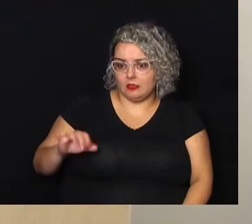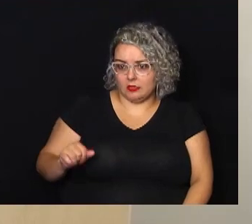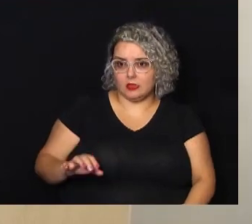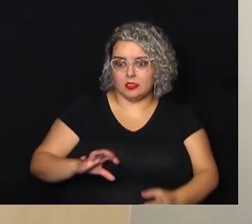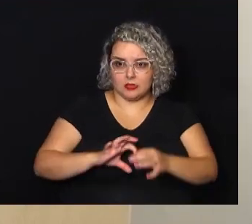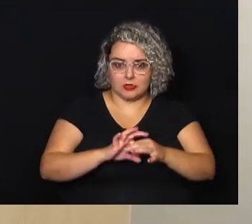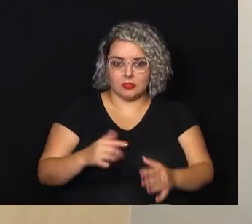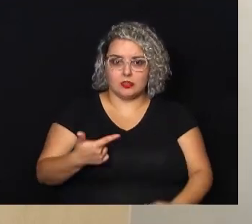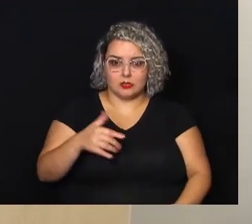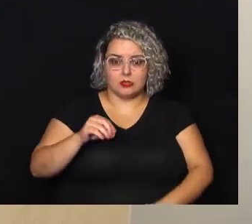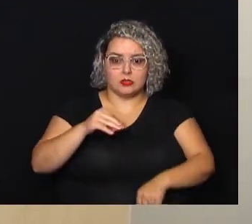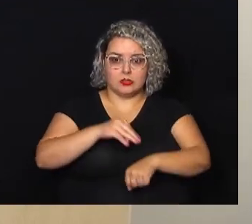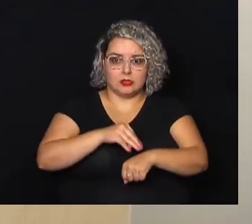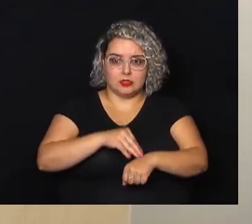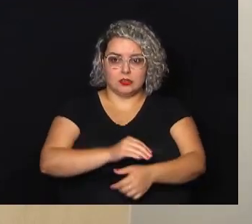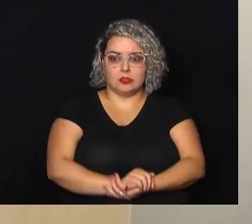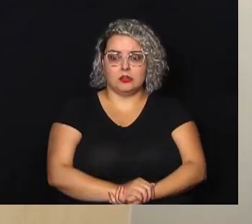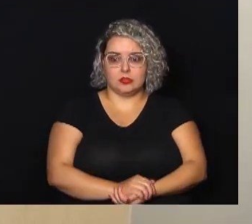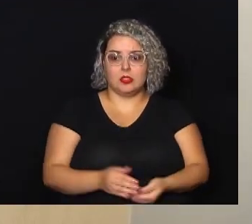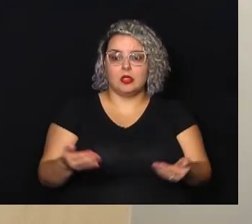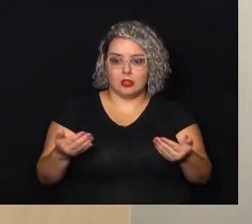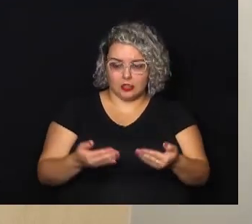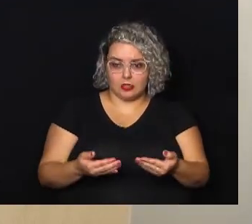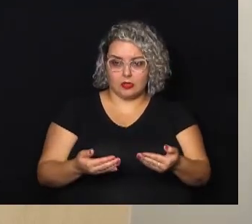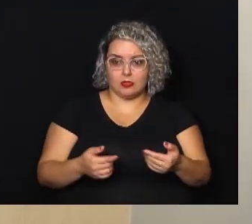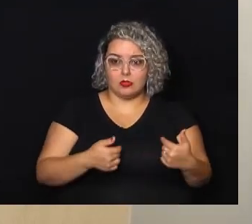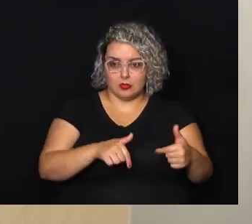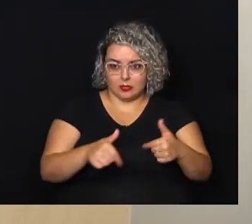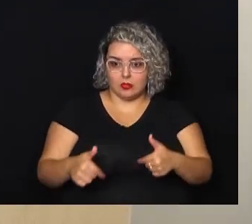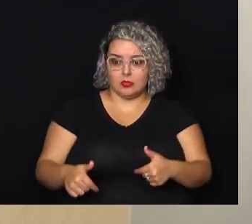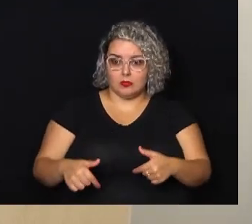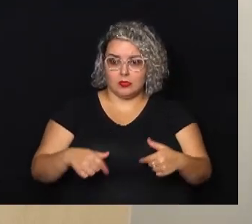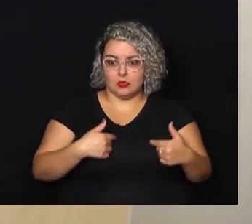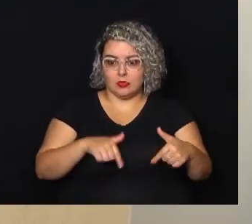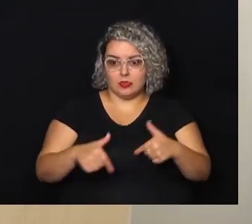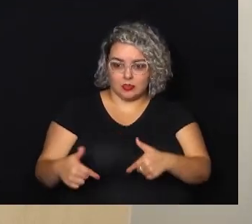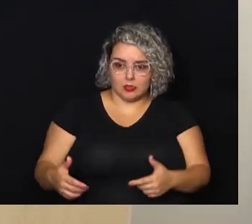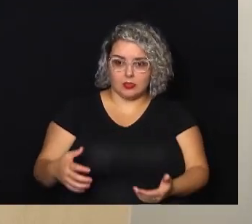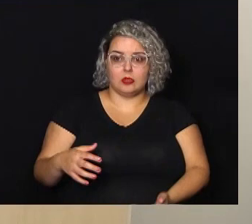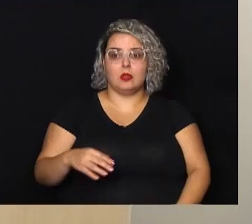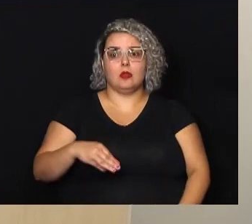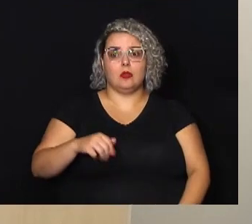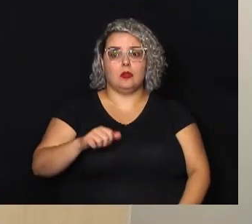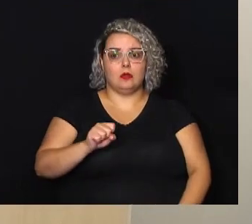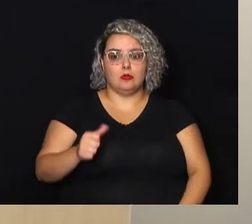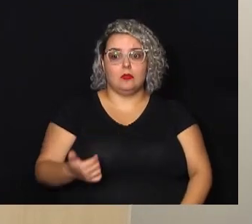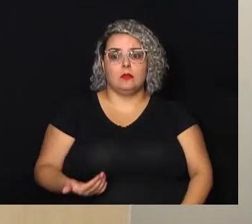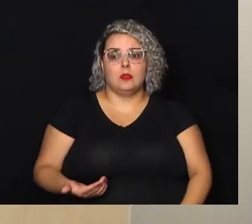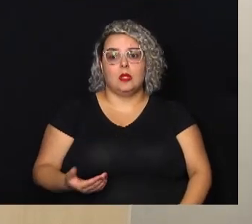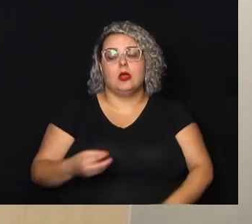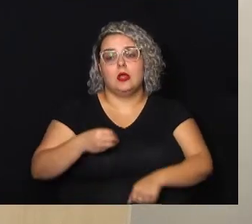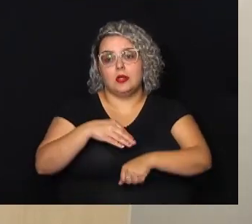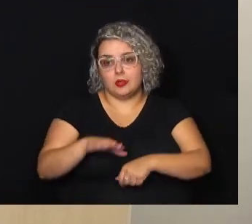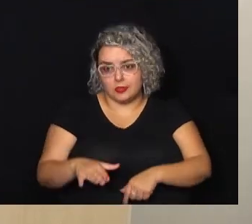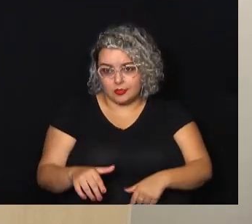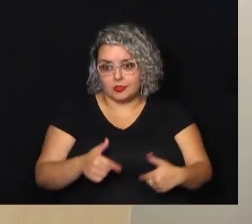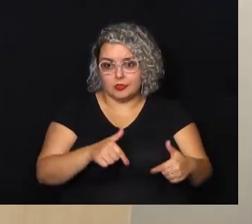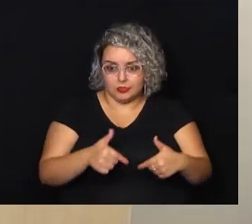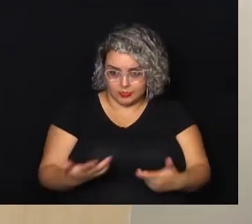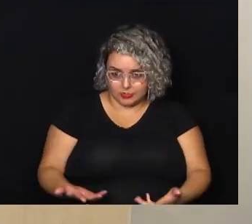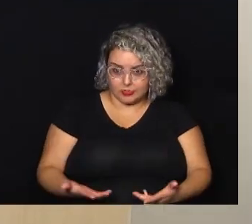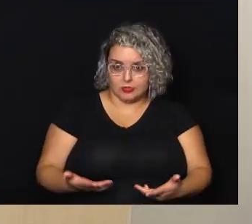Flávia deixou descansando então esses 20 minutos e agora ela vai trabalhar com essa massa. Isso. Aqui a dica